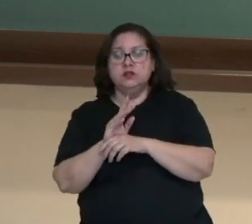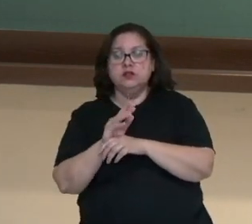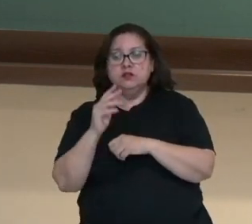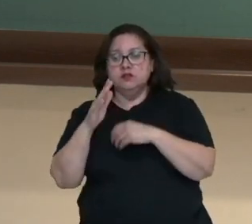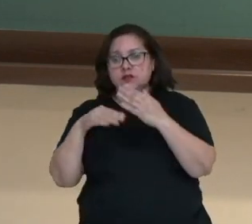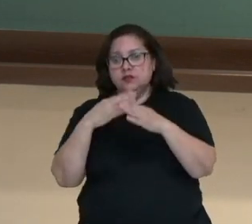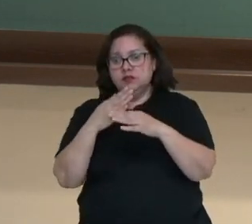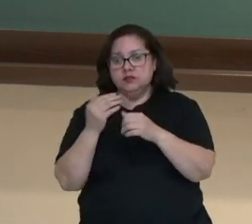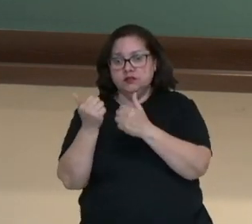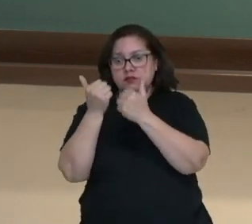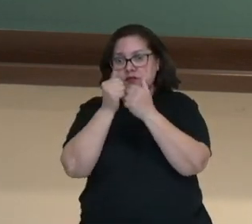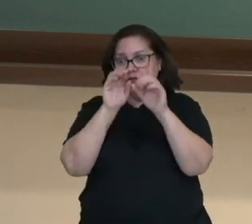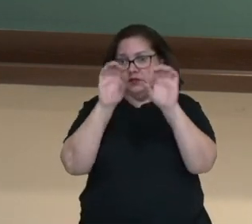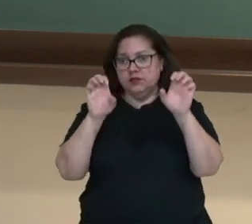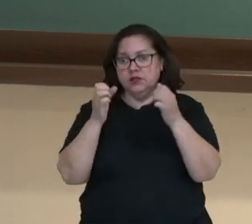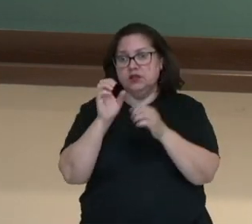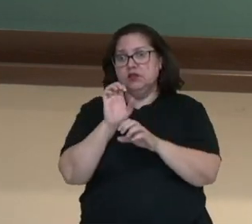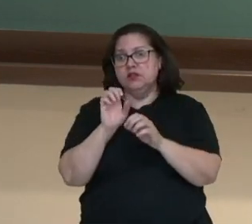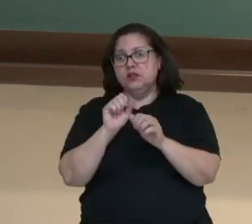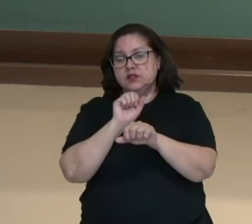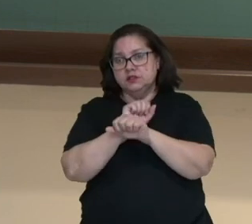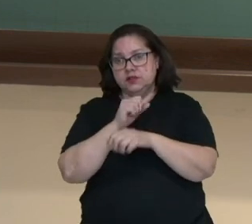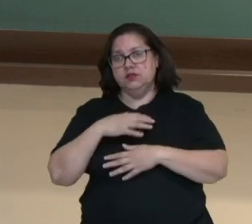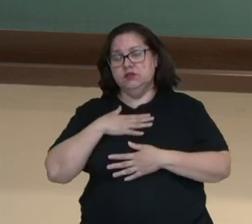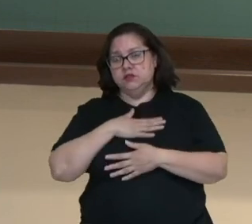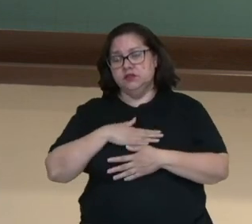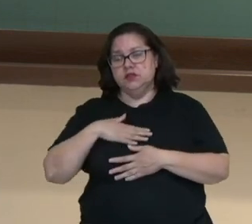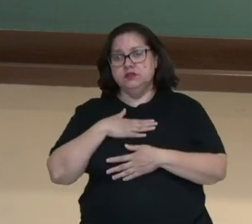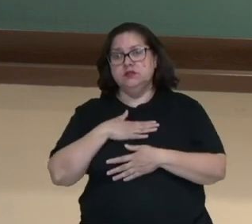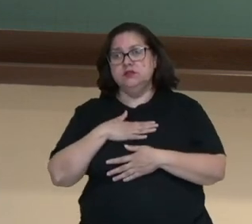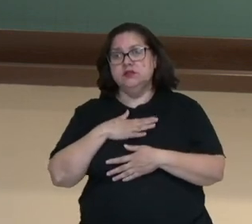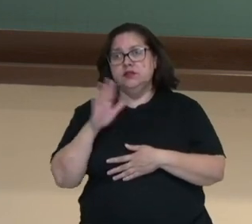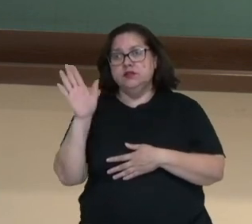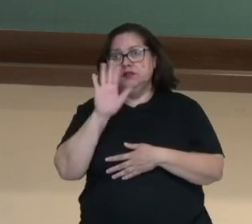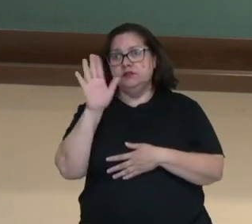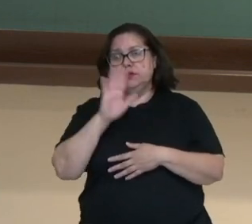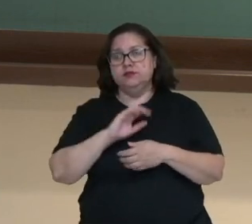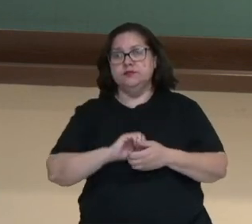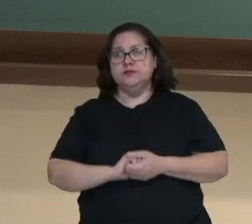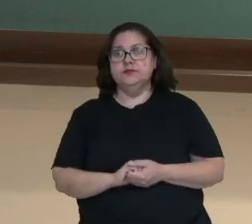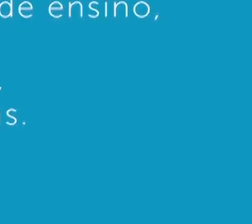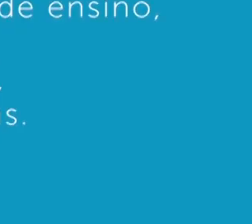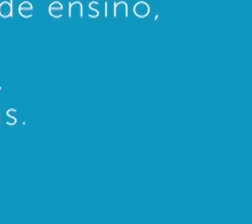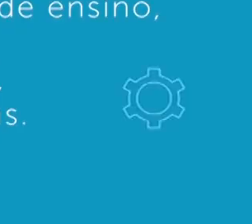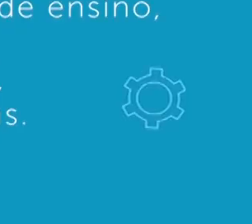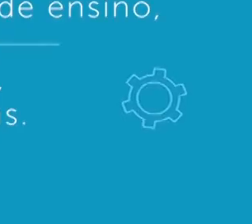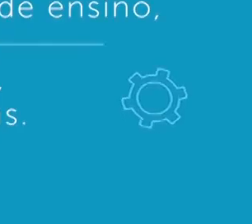resolução de sistemas de equação. Espero que vocês tenham gostado e até breve!